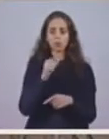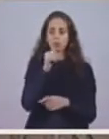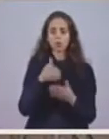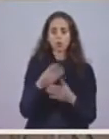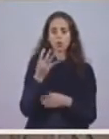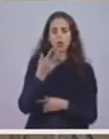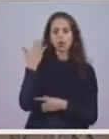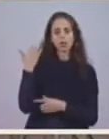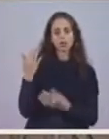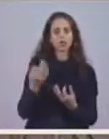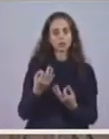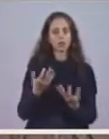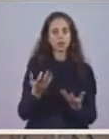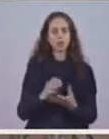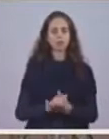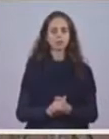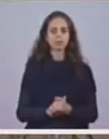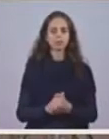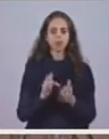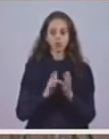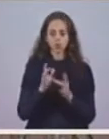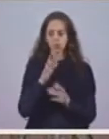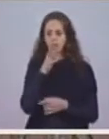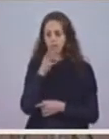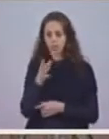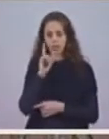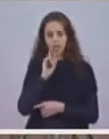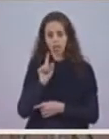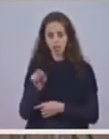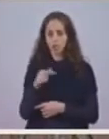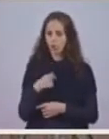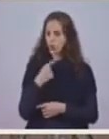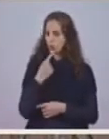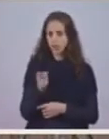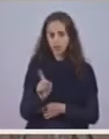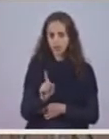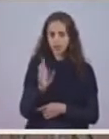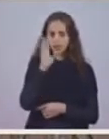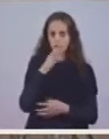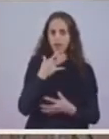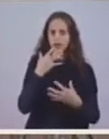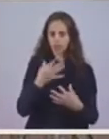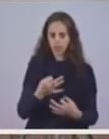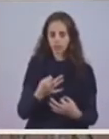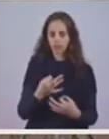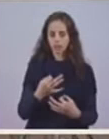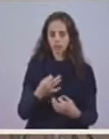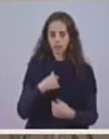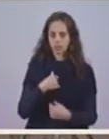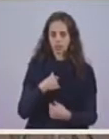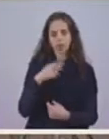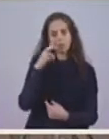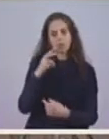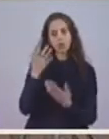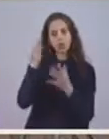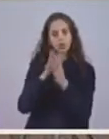há 4 dias. Disse Jesus: "Eu não te disse que se acreditasses verias a glória